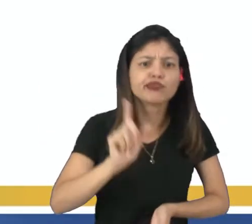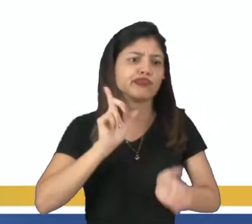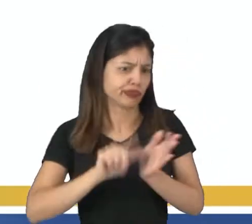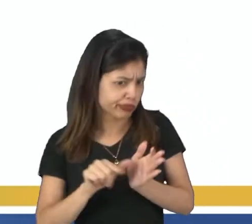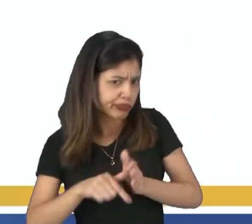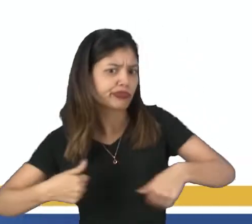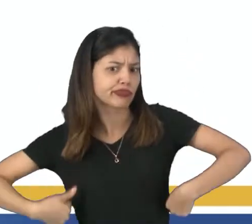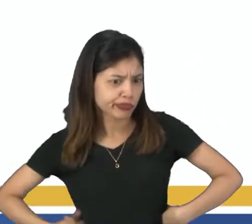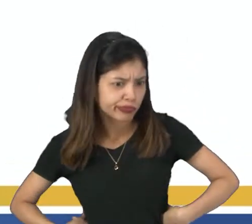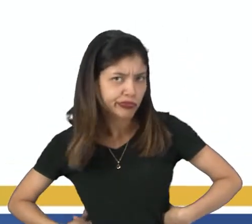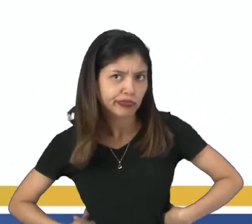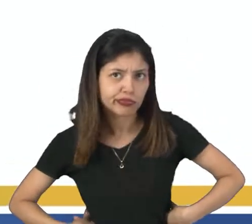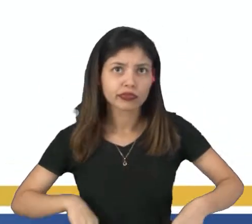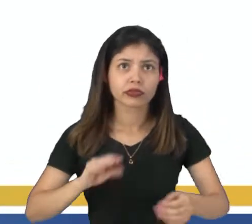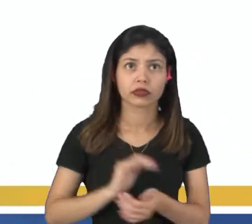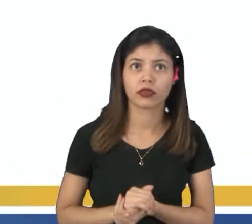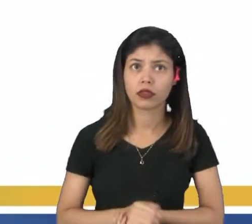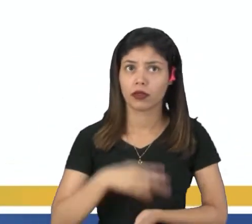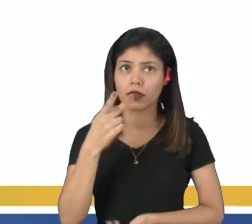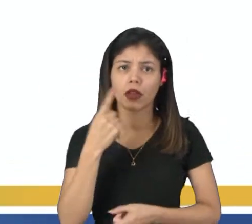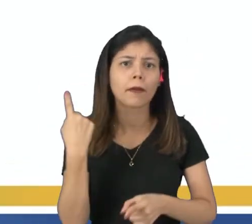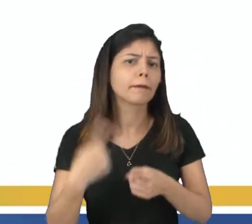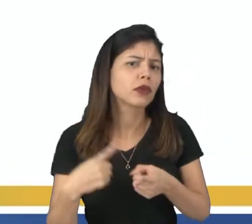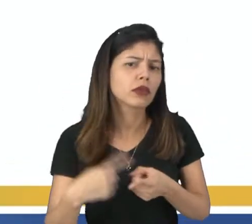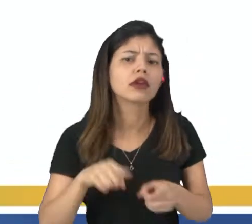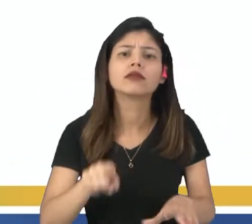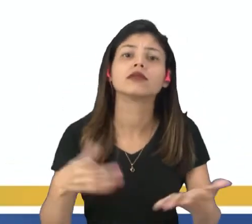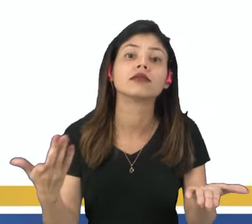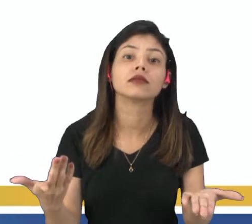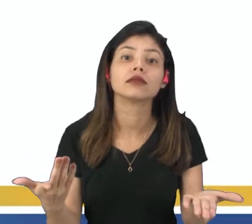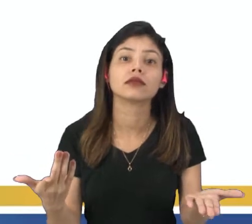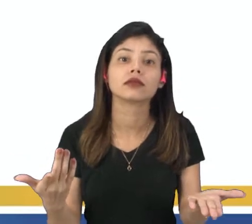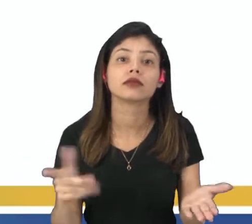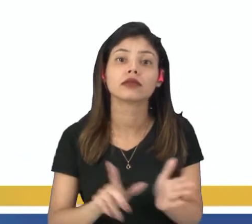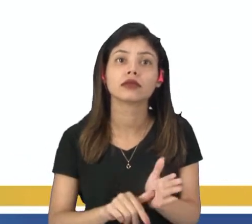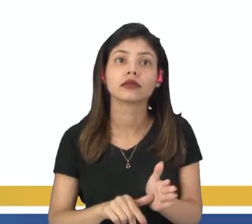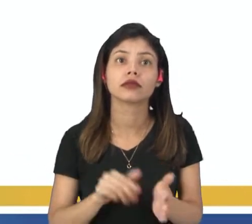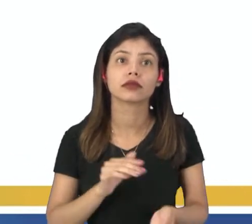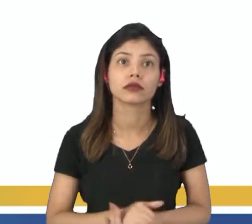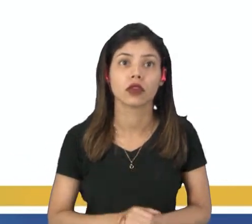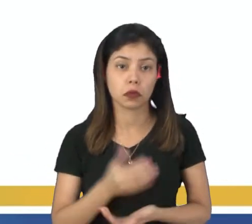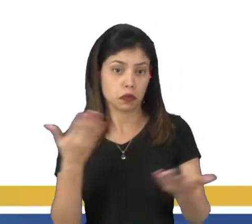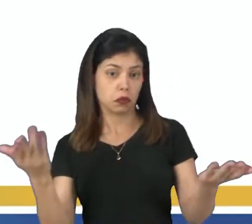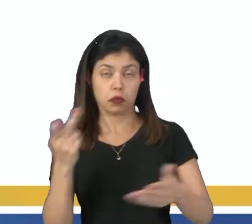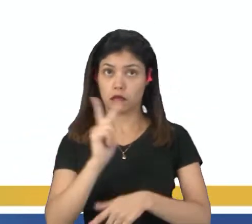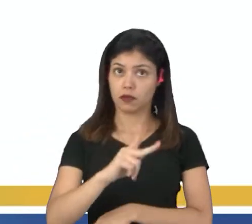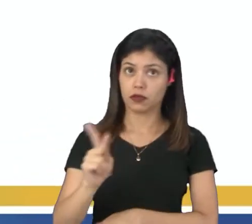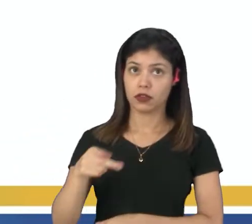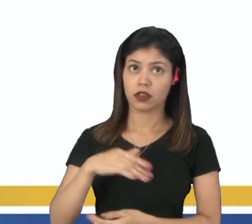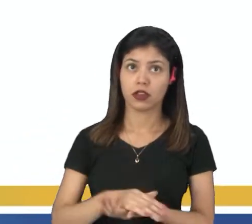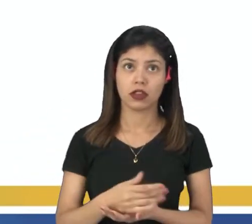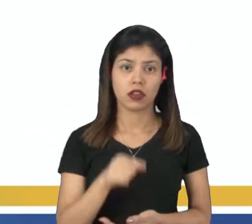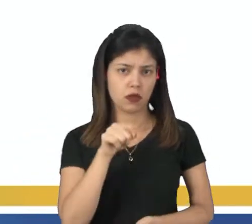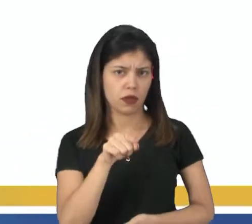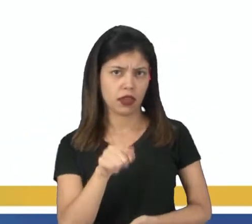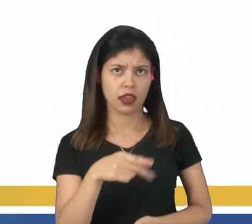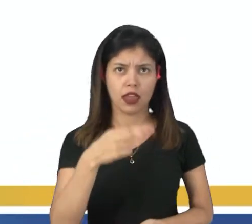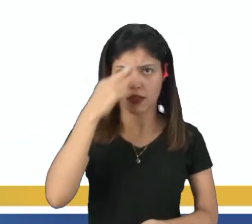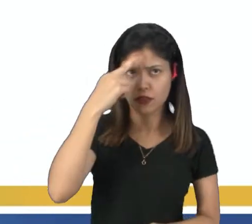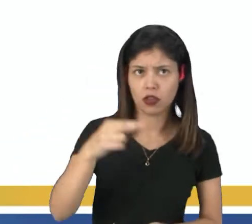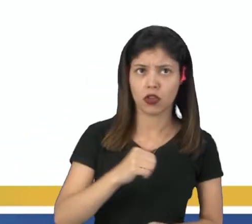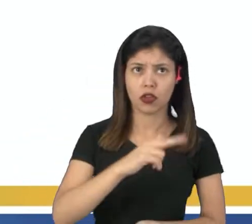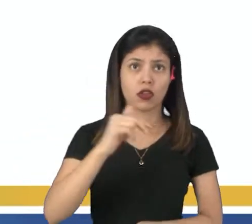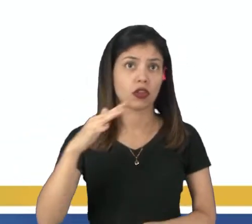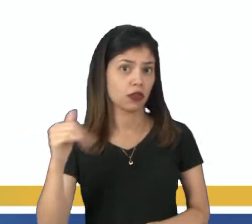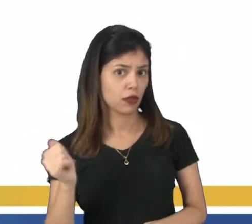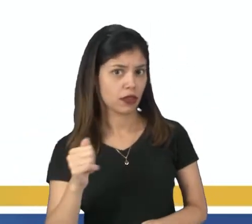"De novo atrasado, Joãozinho? Diga-me o porquê de seu atraso." "Ué, professora, não é a senhora que diz que nunca é